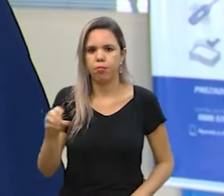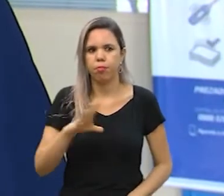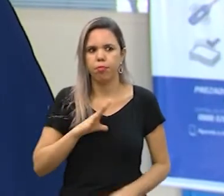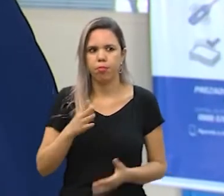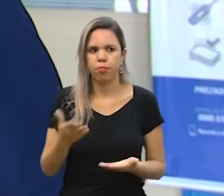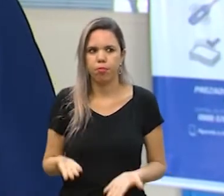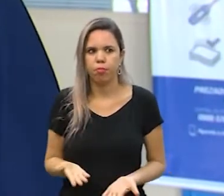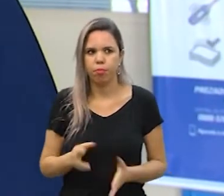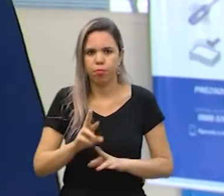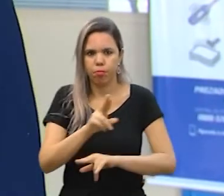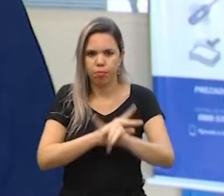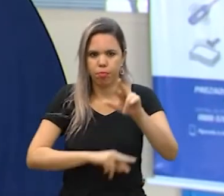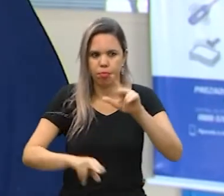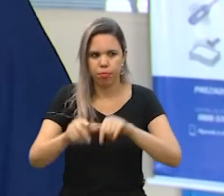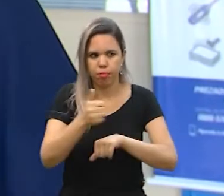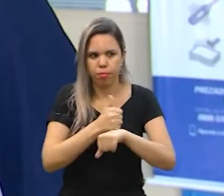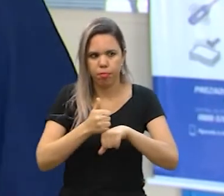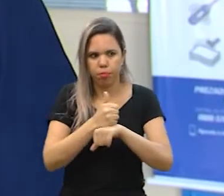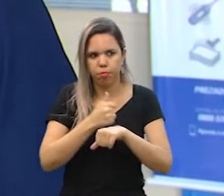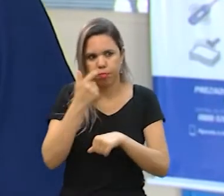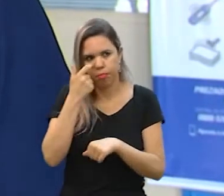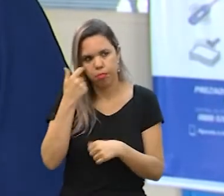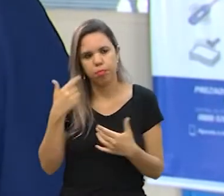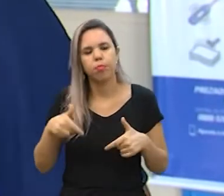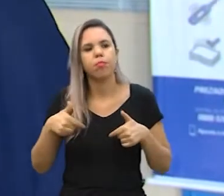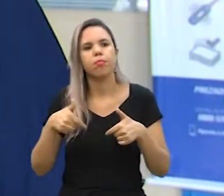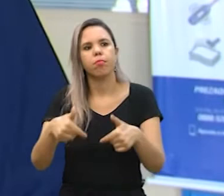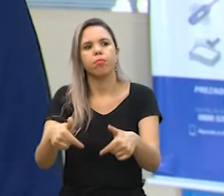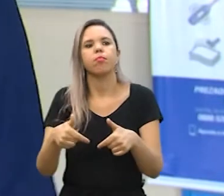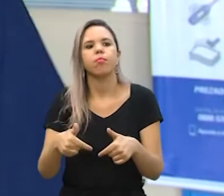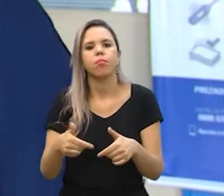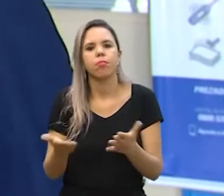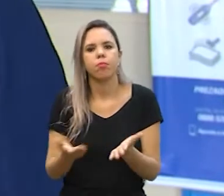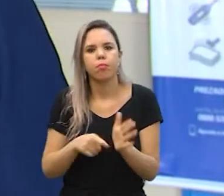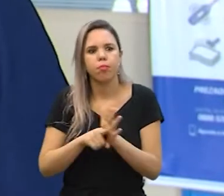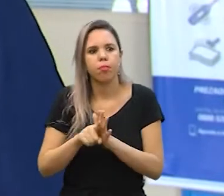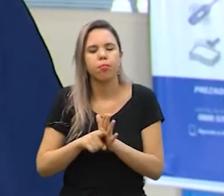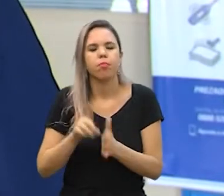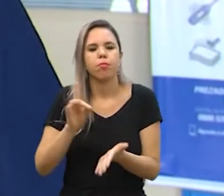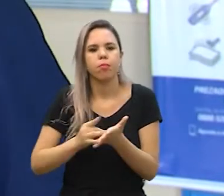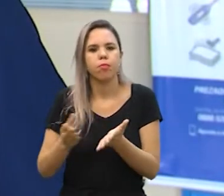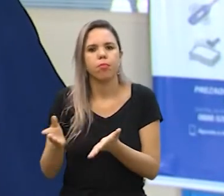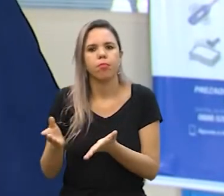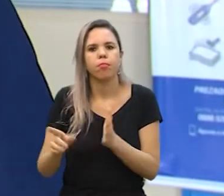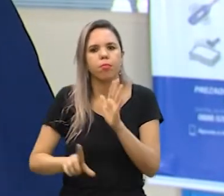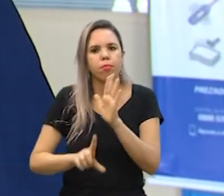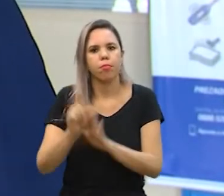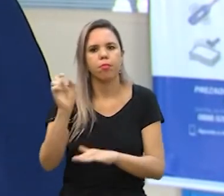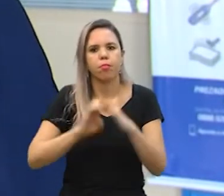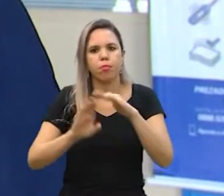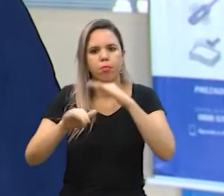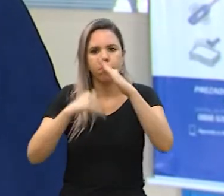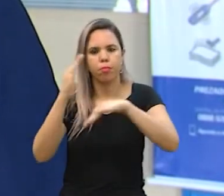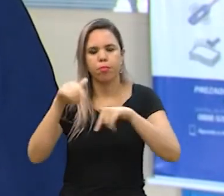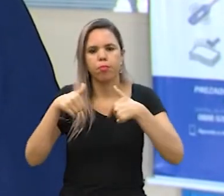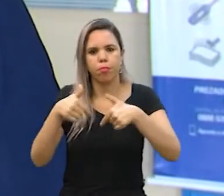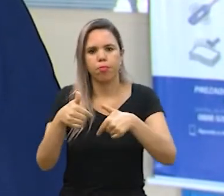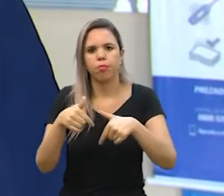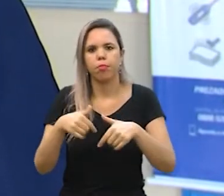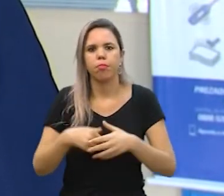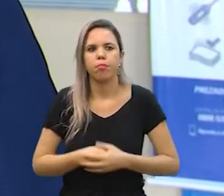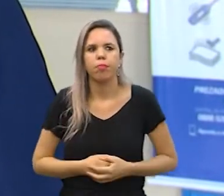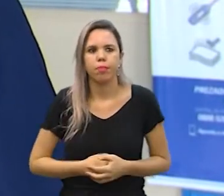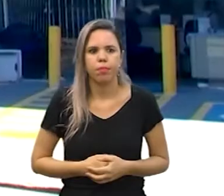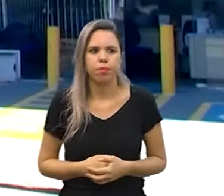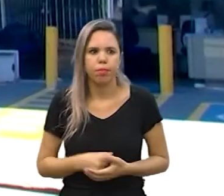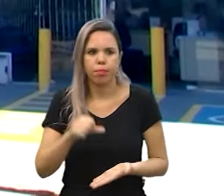nossa cidade, em diversas frentes e atuando aí para levantar o faturamento da empresa, conseguir desenvolver as suas ações dentro